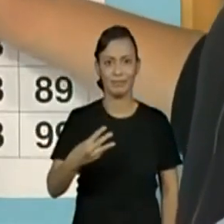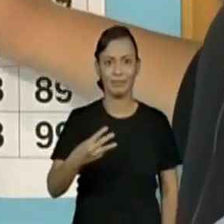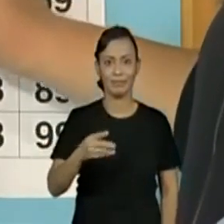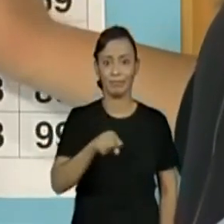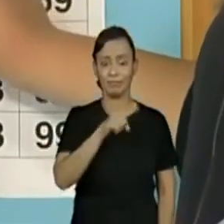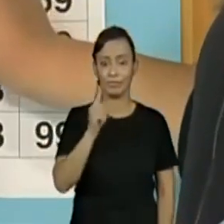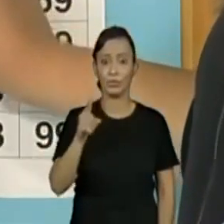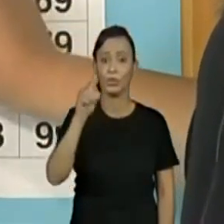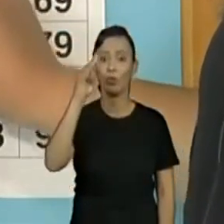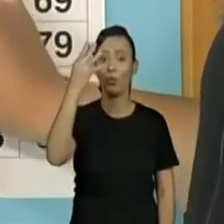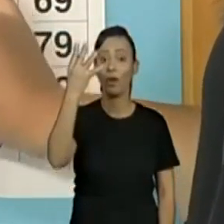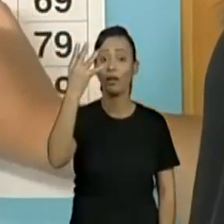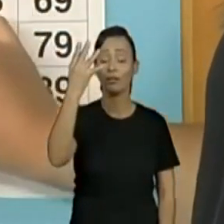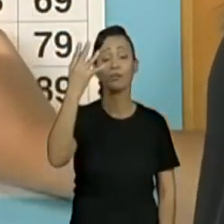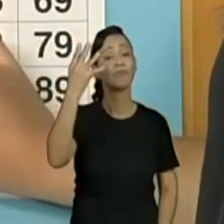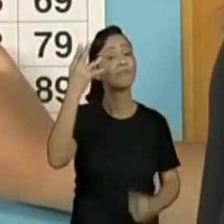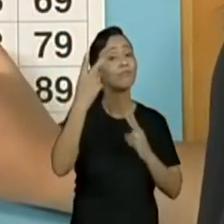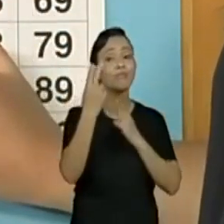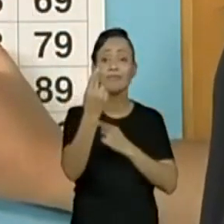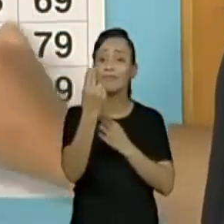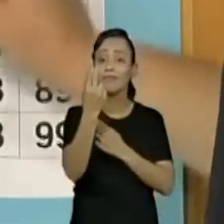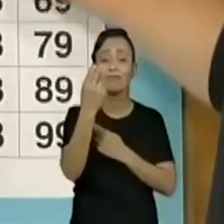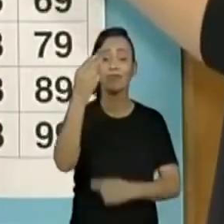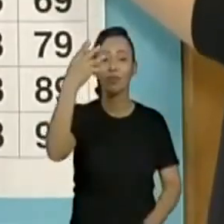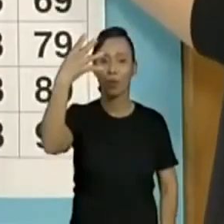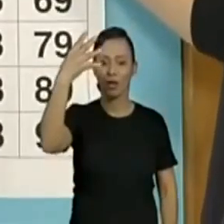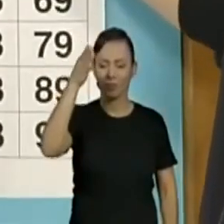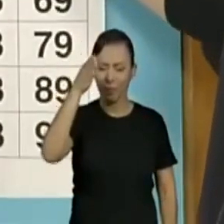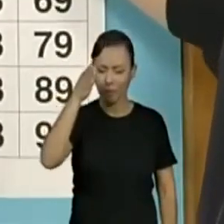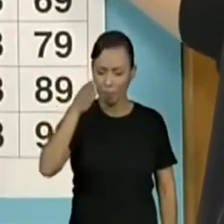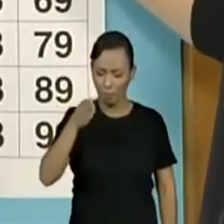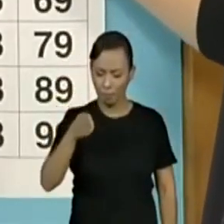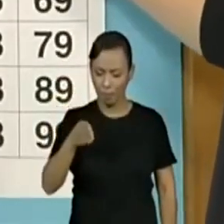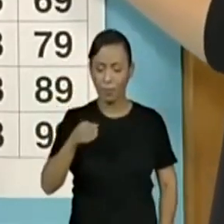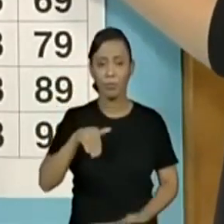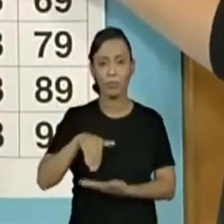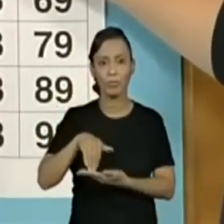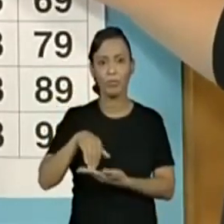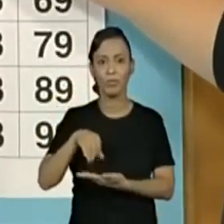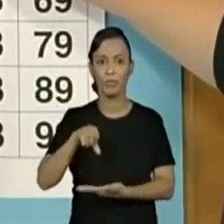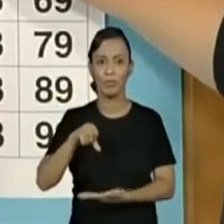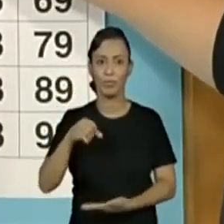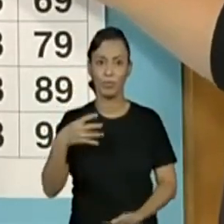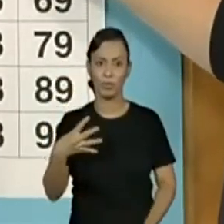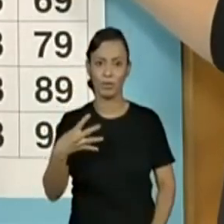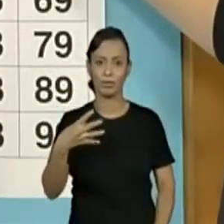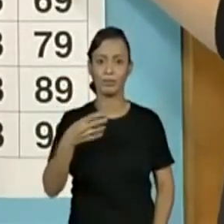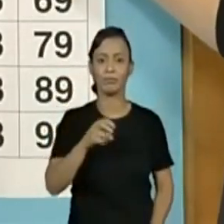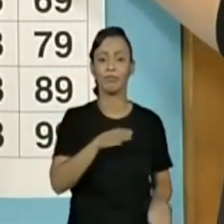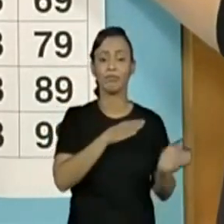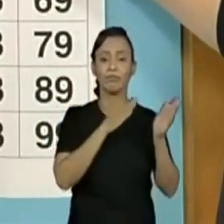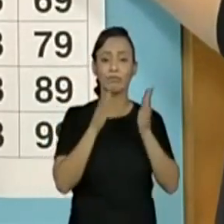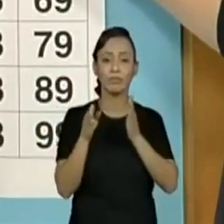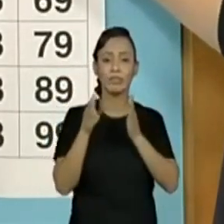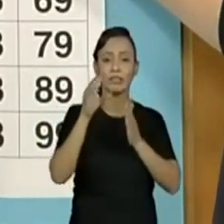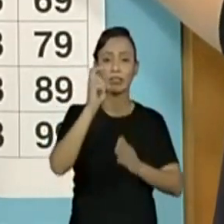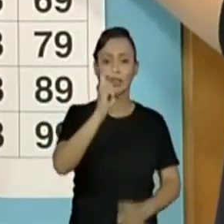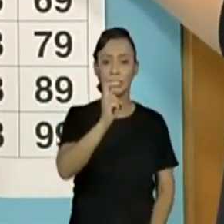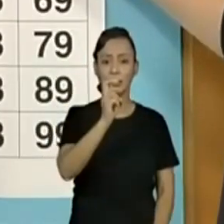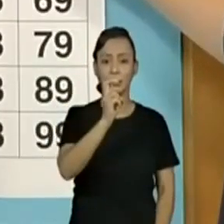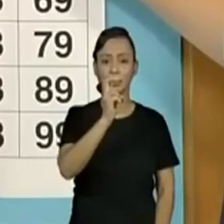4, todos terminam em 4. Com o 5, todos terminam em 5, olha